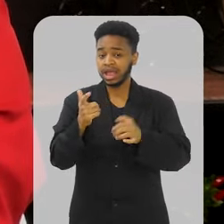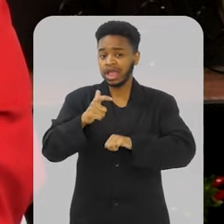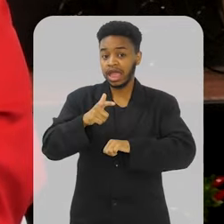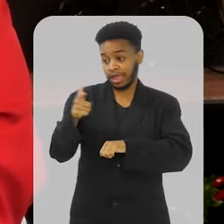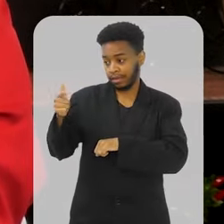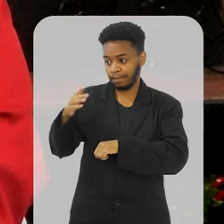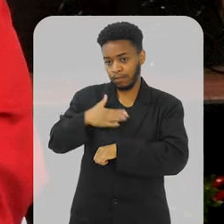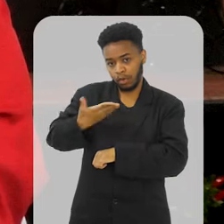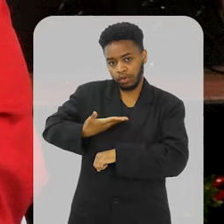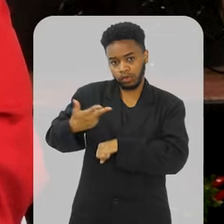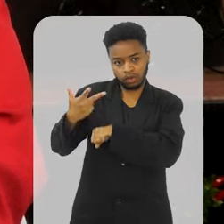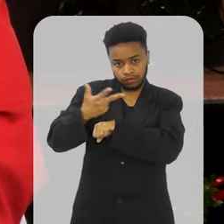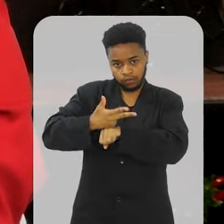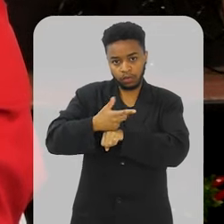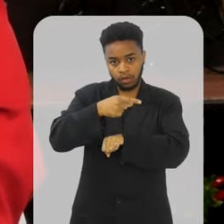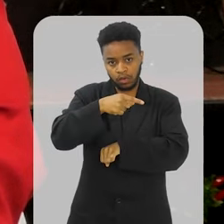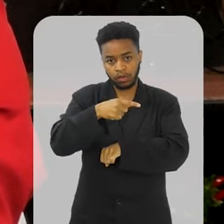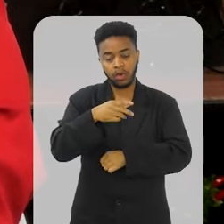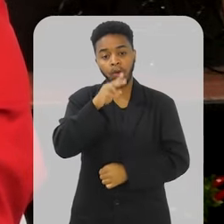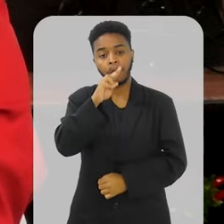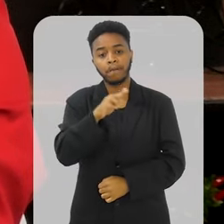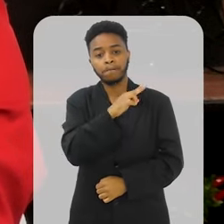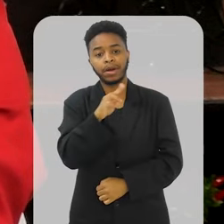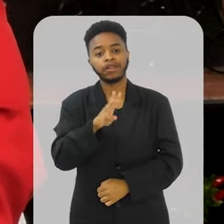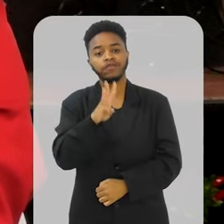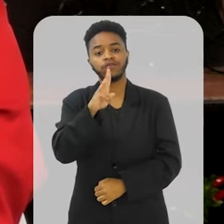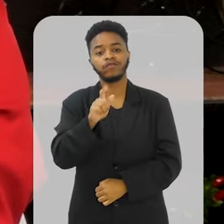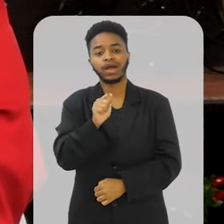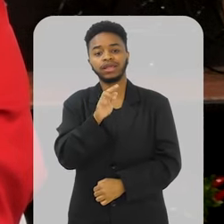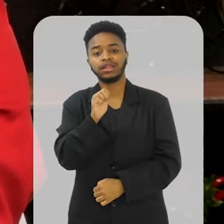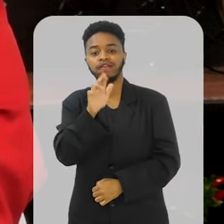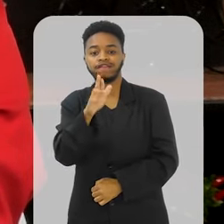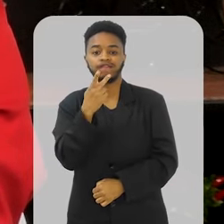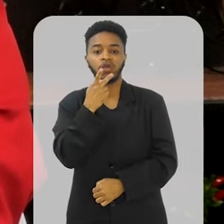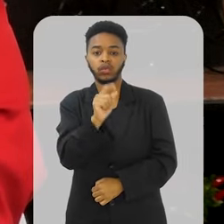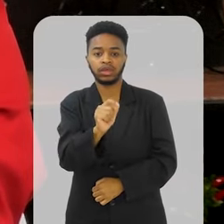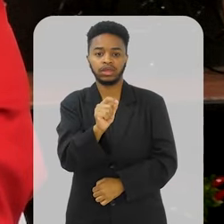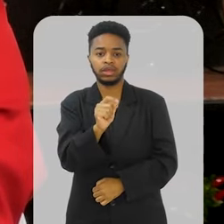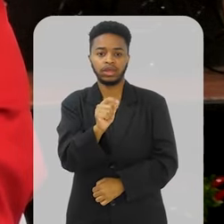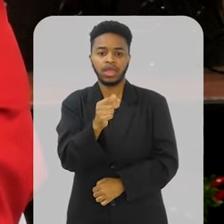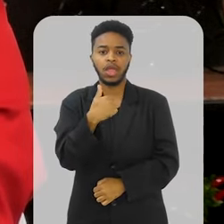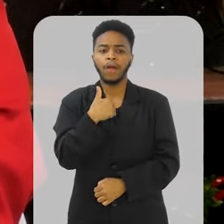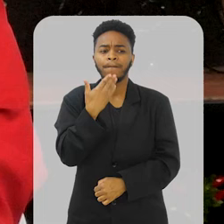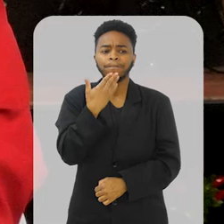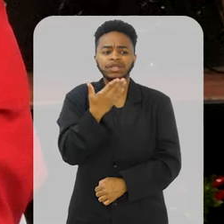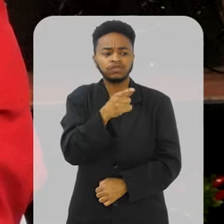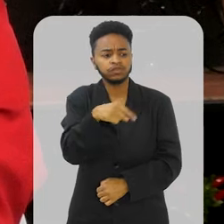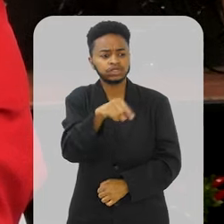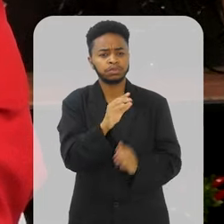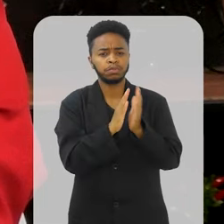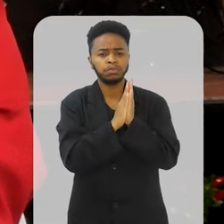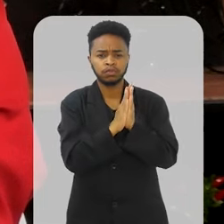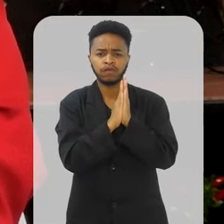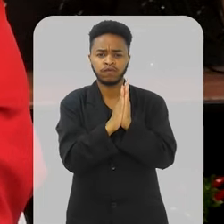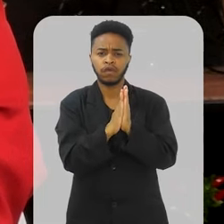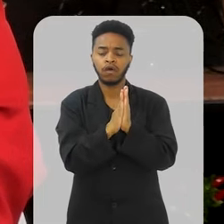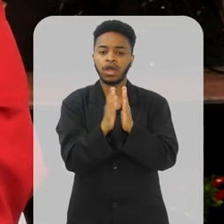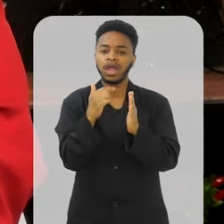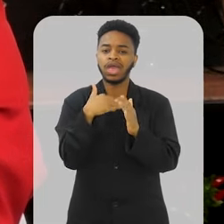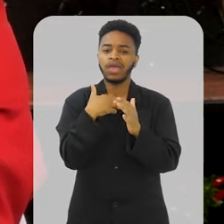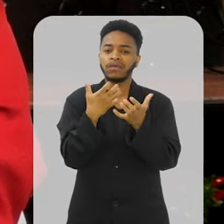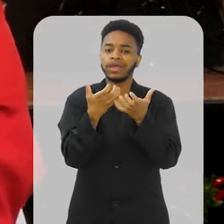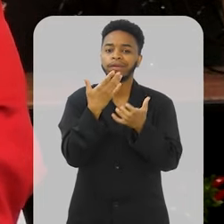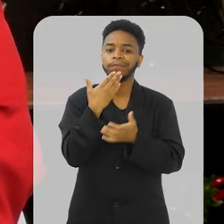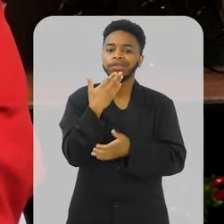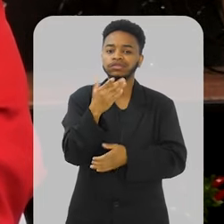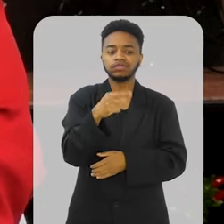e ele gravou isso para mim o Padre Wagner falou assim gente eu queria pedir um favor a vocês eu queria